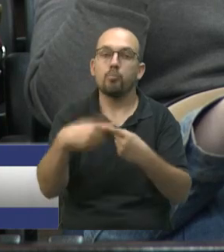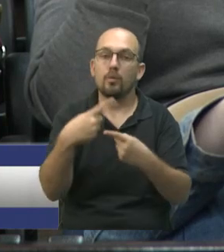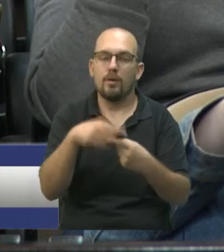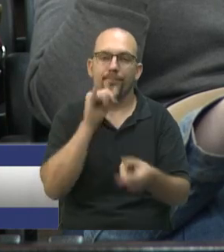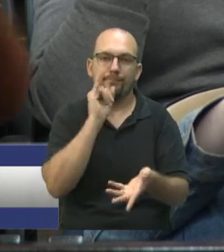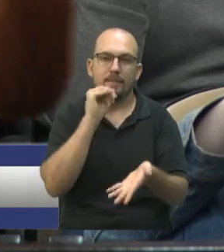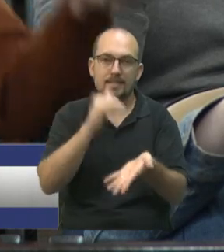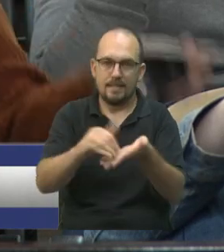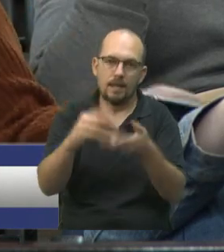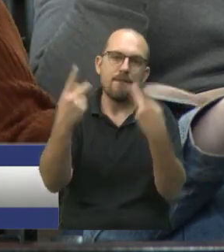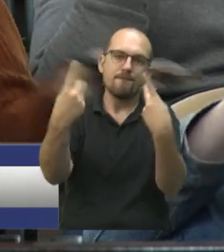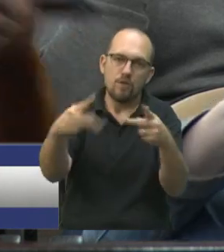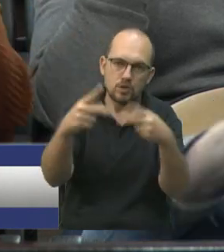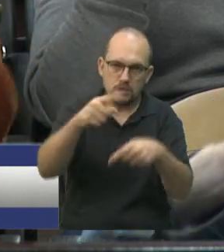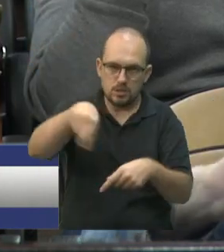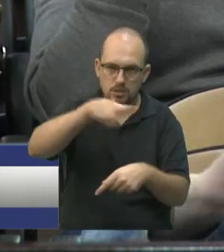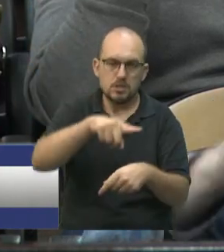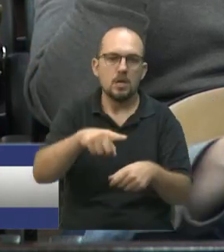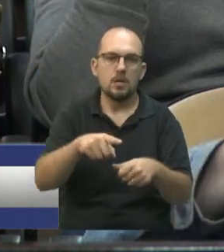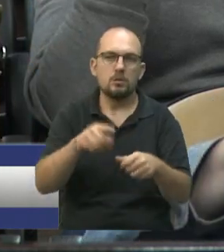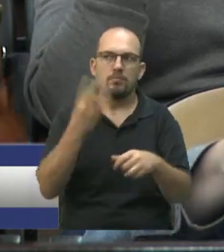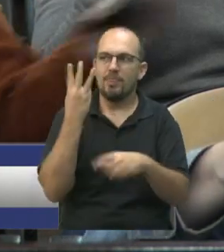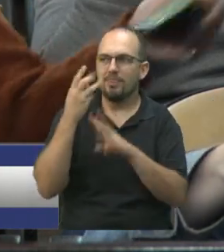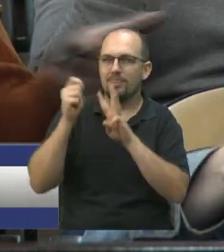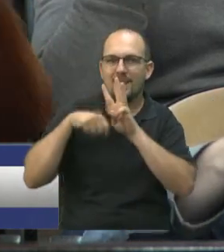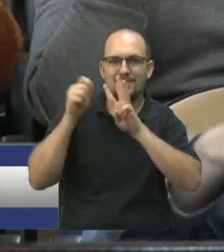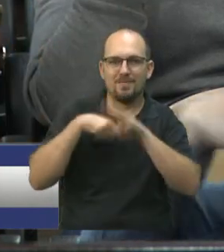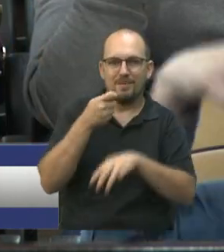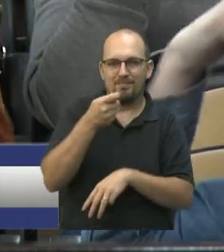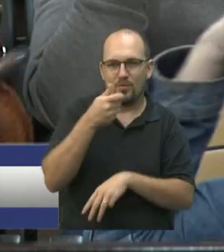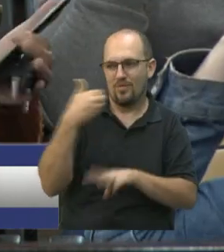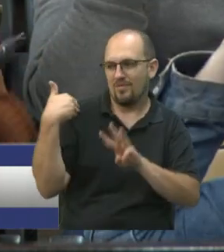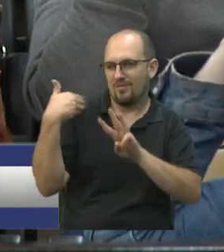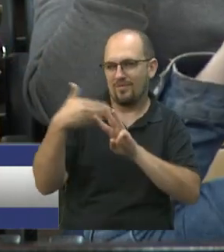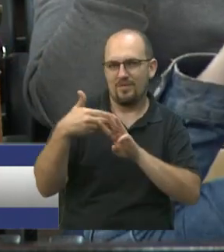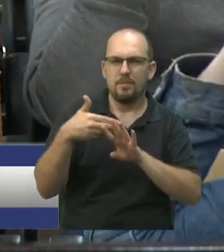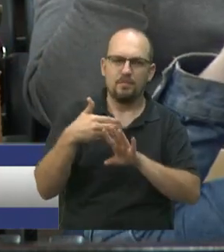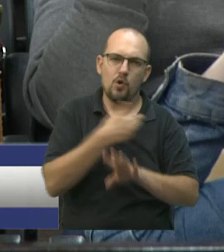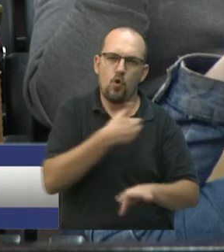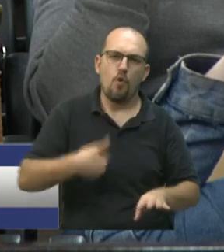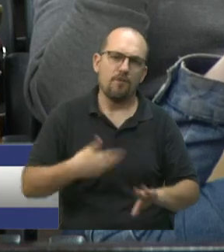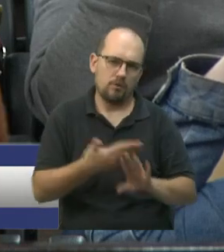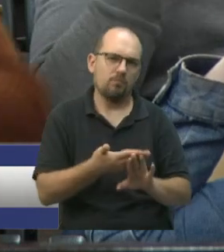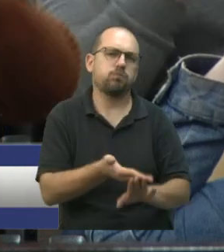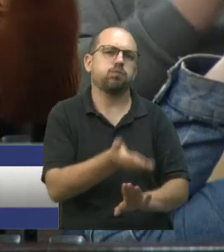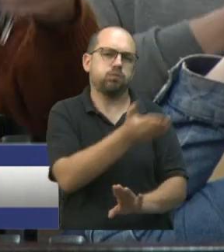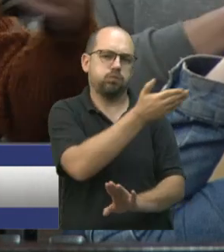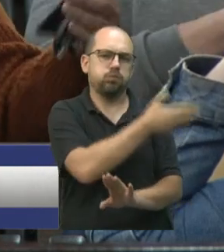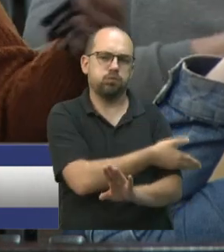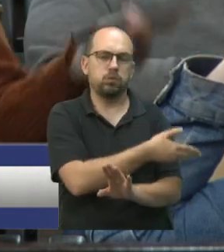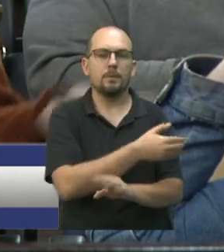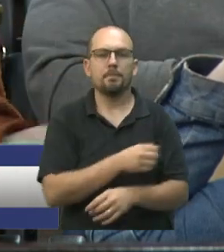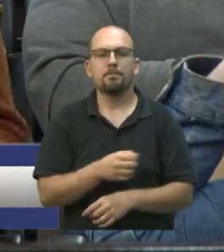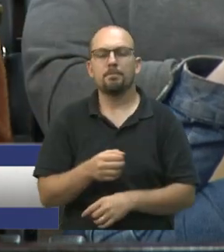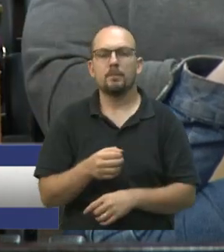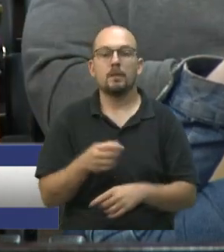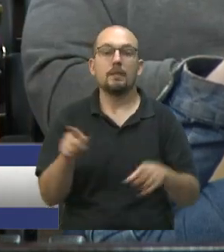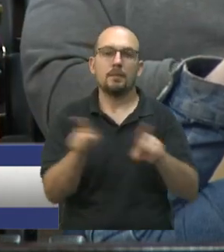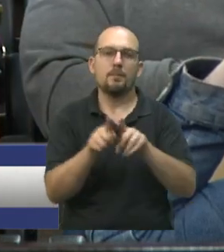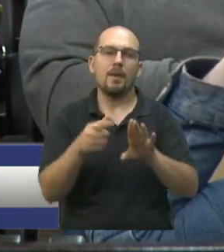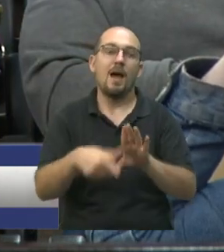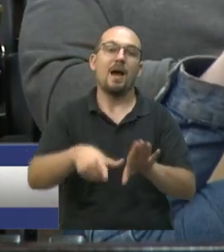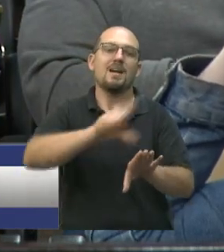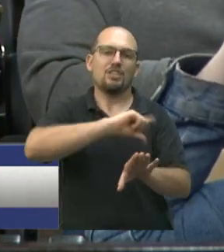de vocês está aí em vigor há 3 meses, embora o governo está há mais tempo, né? E tinha alguém antes fazendo